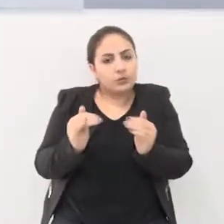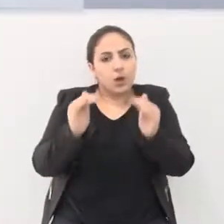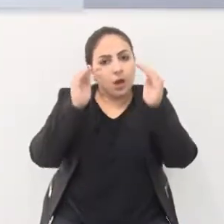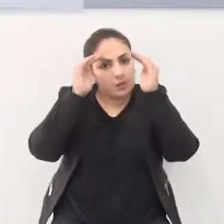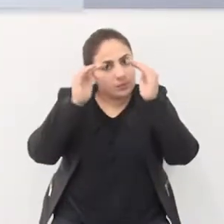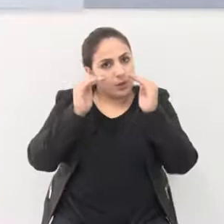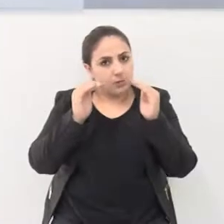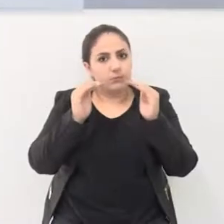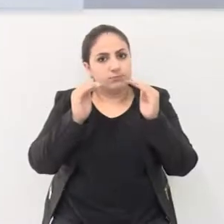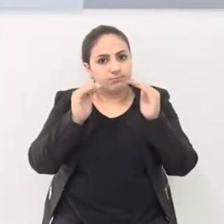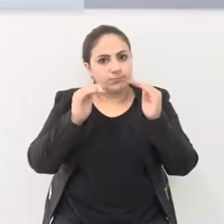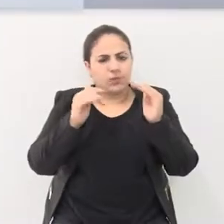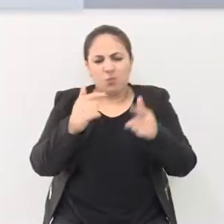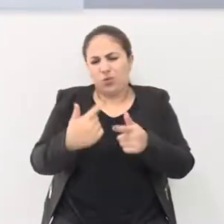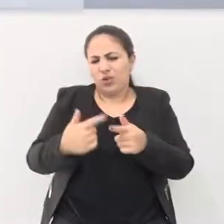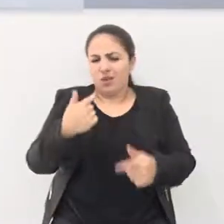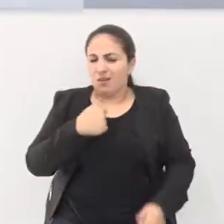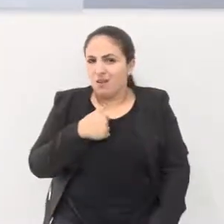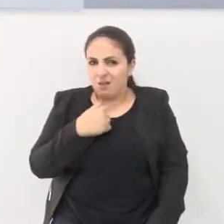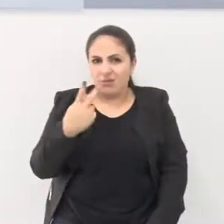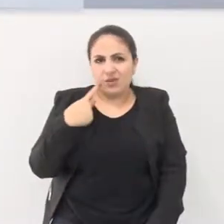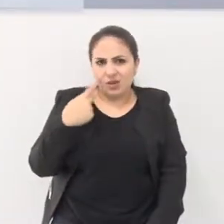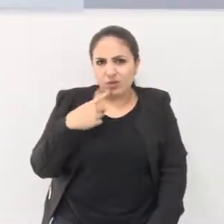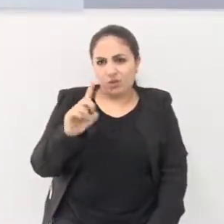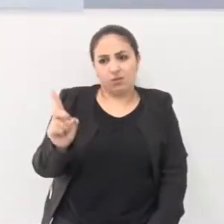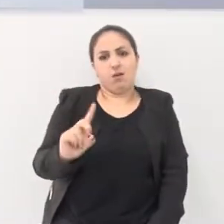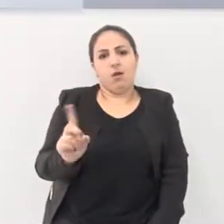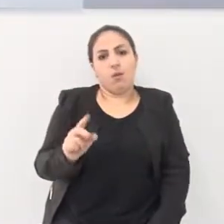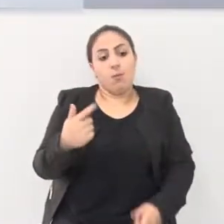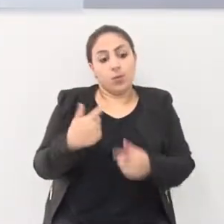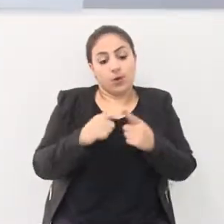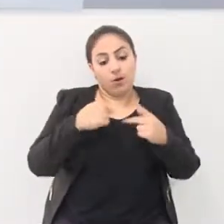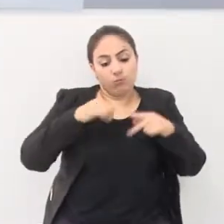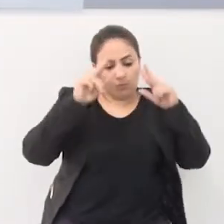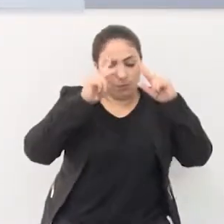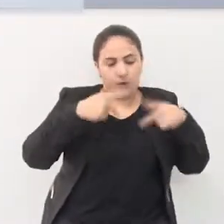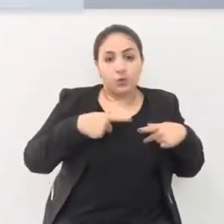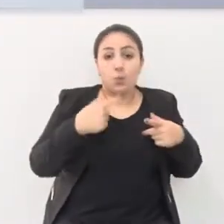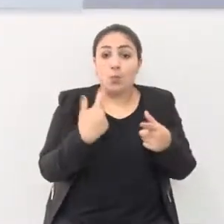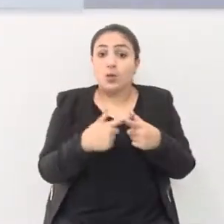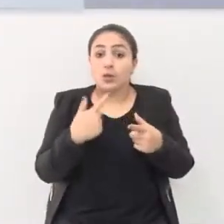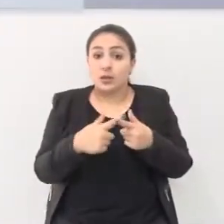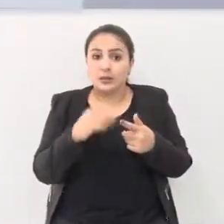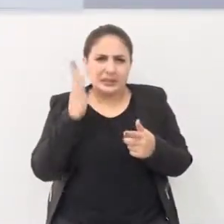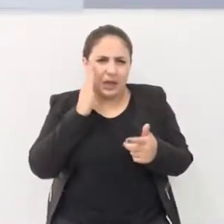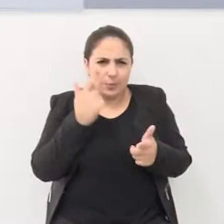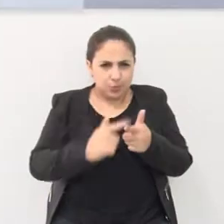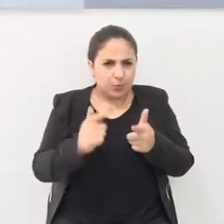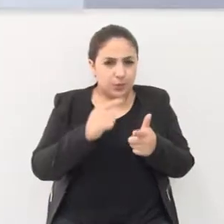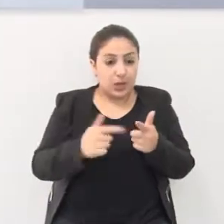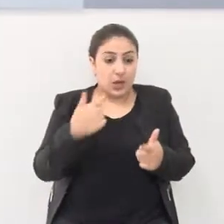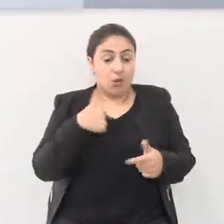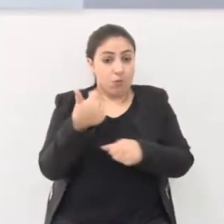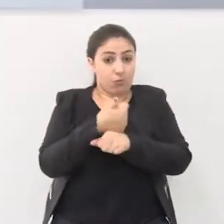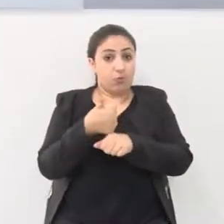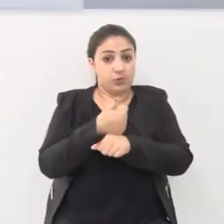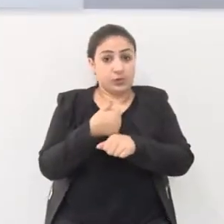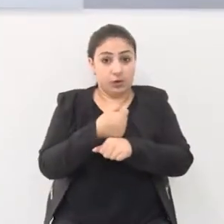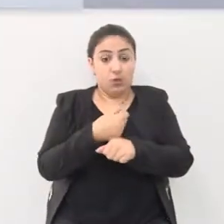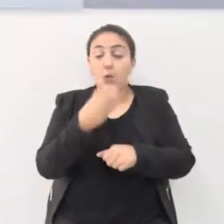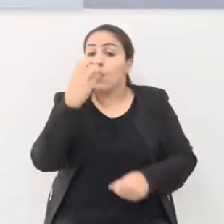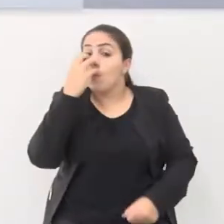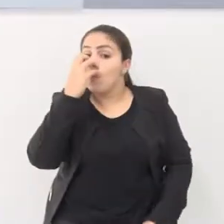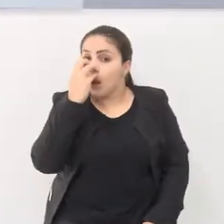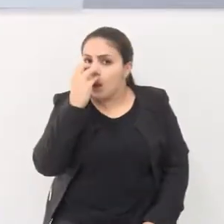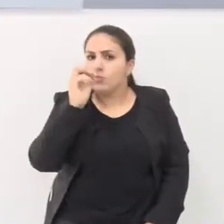certo respeito, não por eu ser parlamentar, mas como pessoa, como ser humano. O que o dia a dia, qual é o problema? Eu tenho essa minha